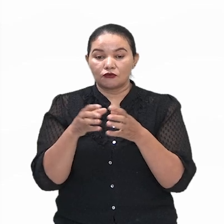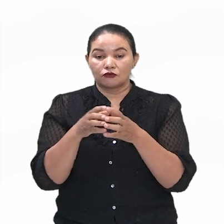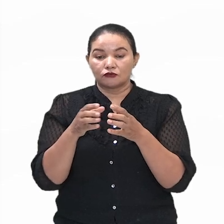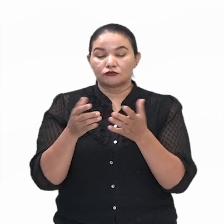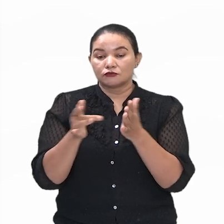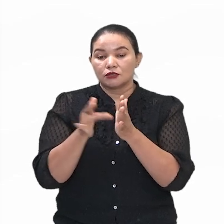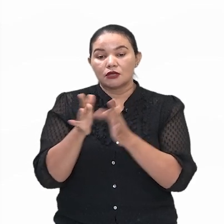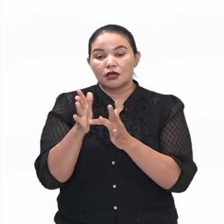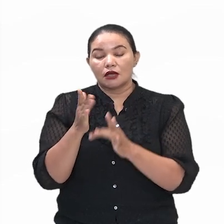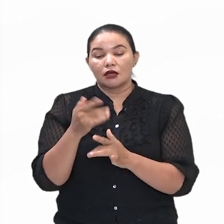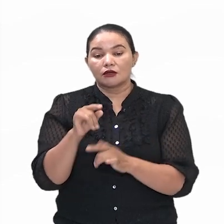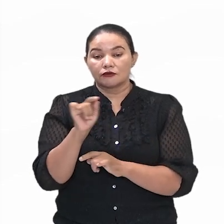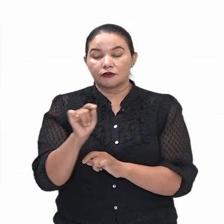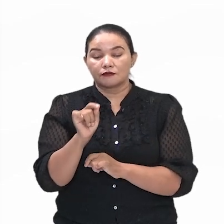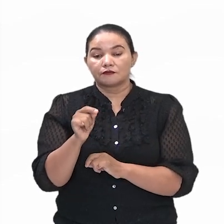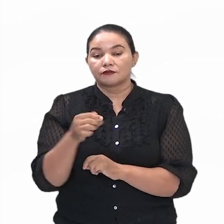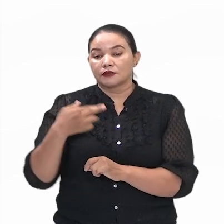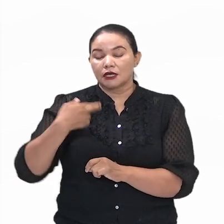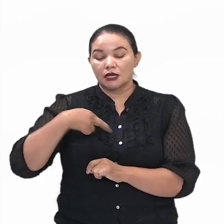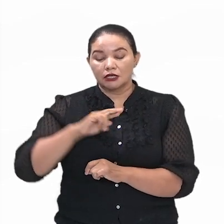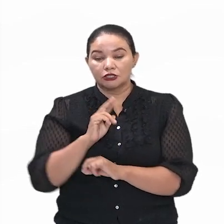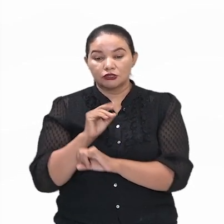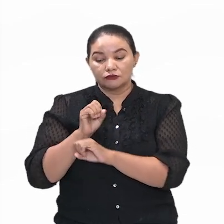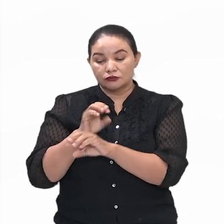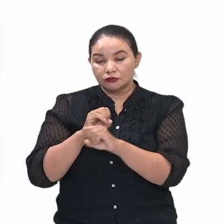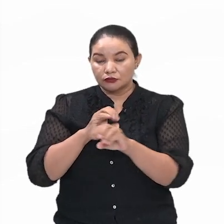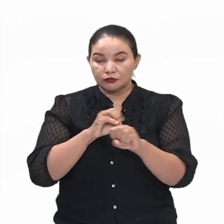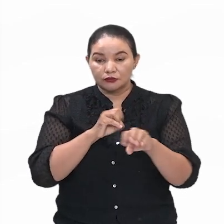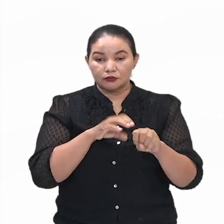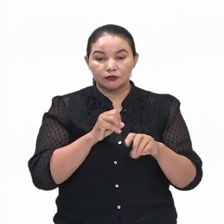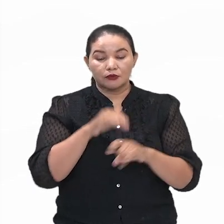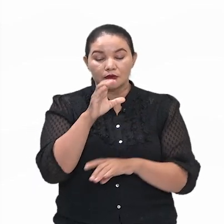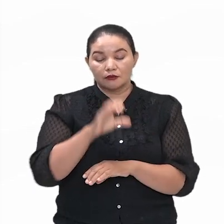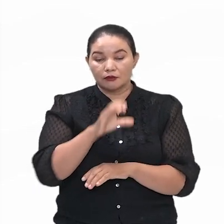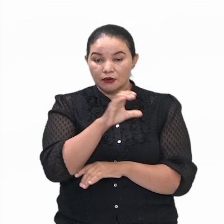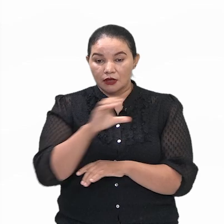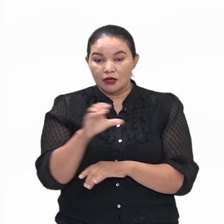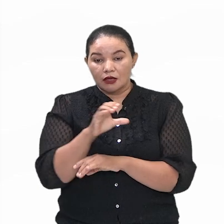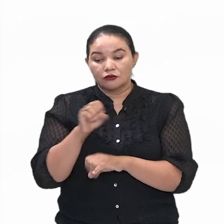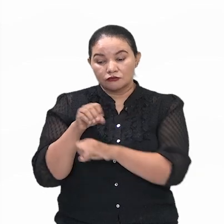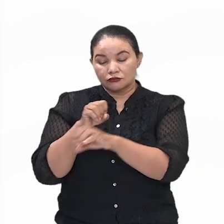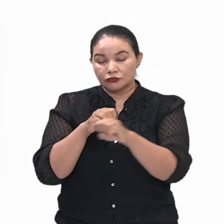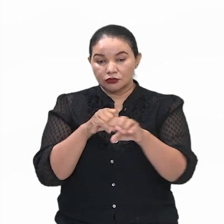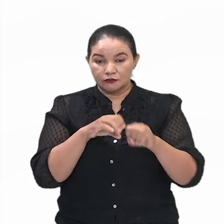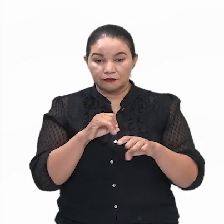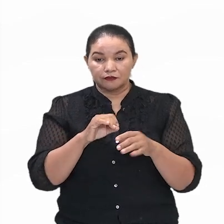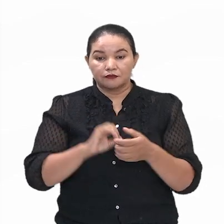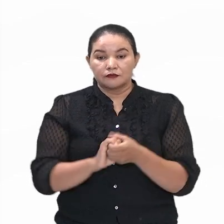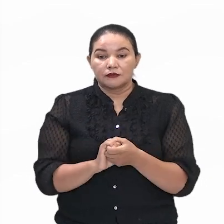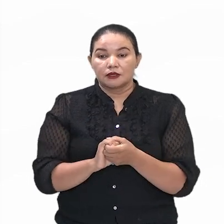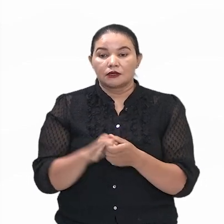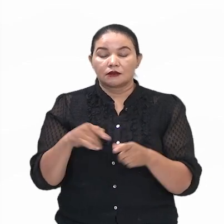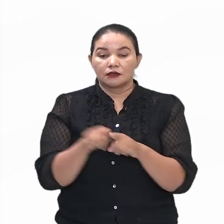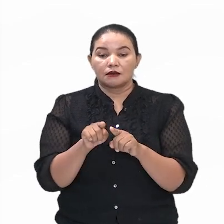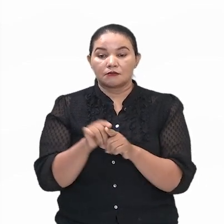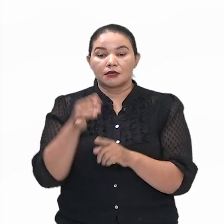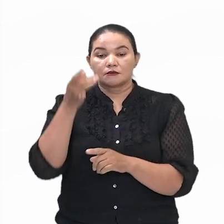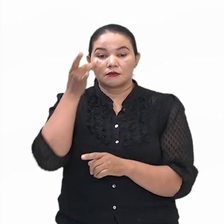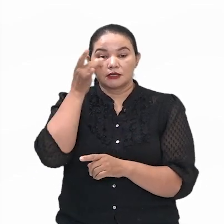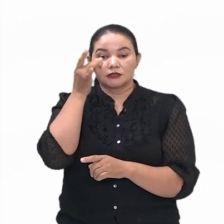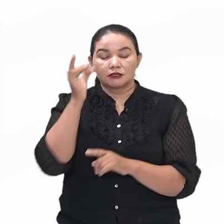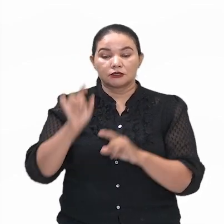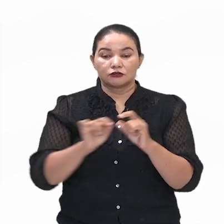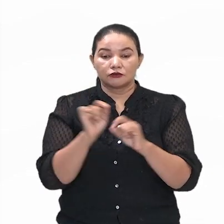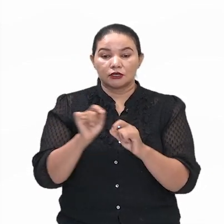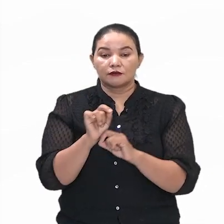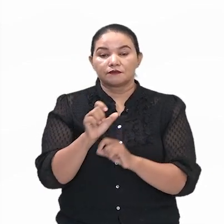aí também para disseminar a religião católica no território. E a presença do sincretismo